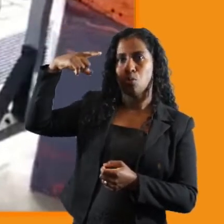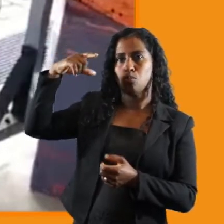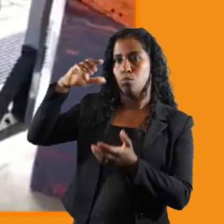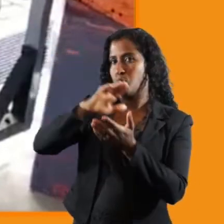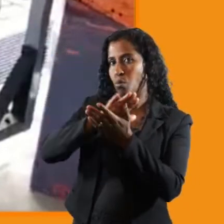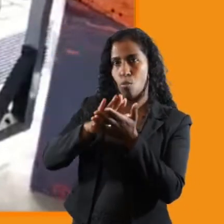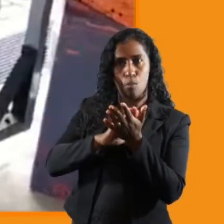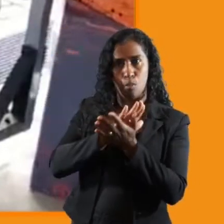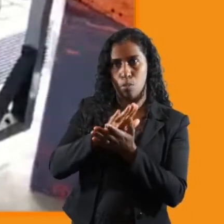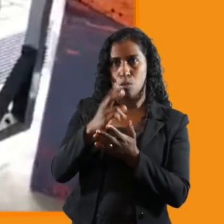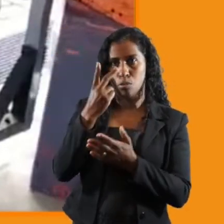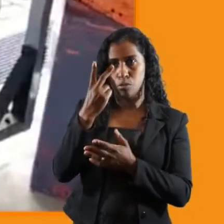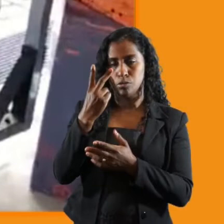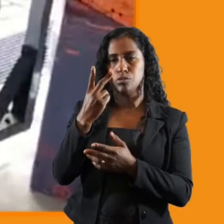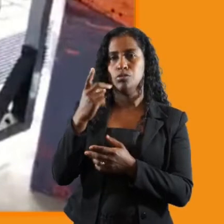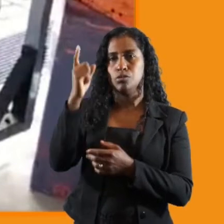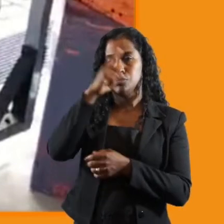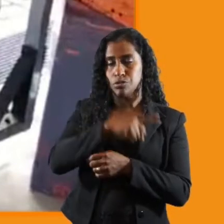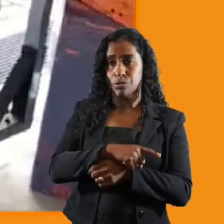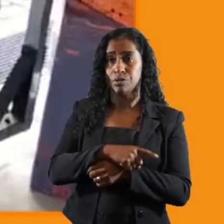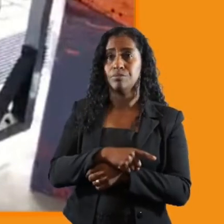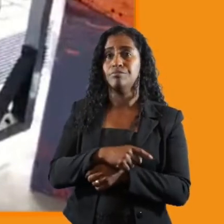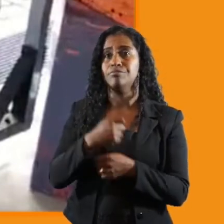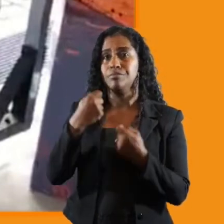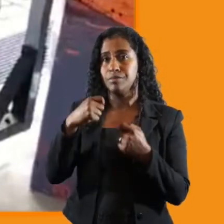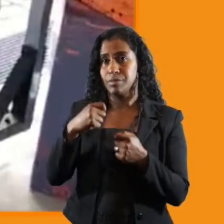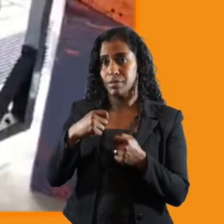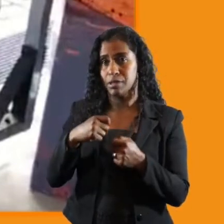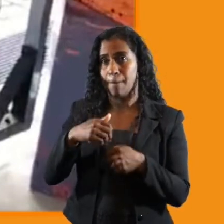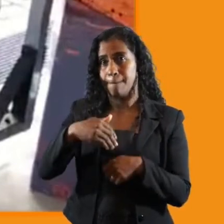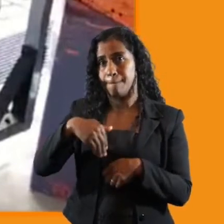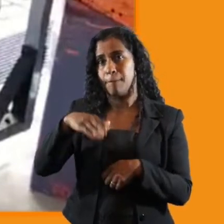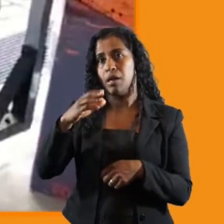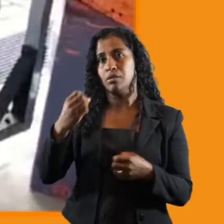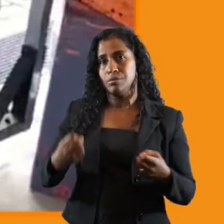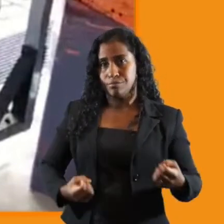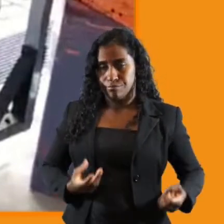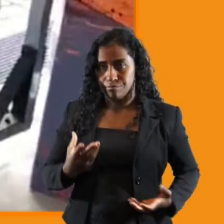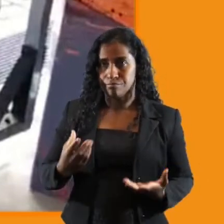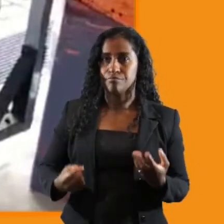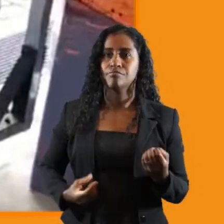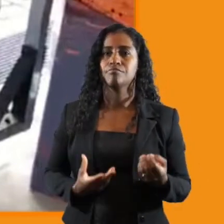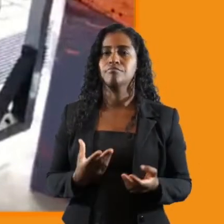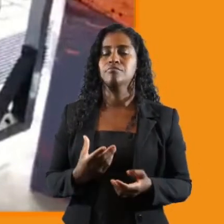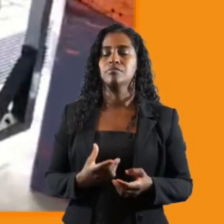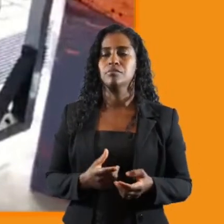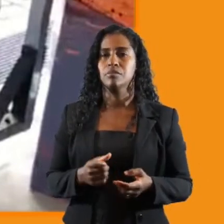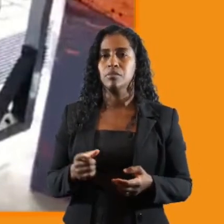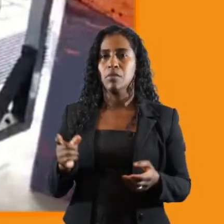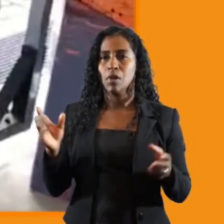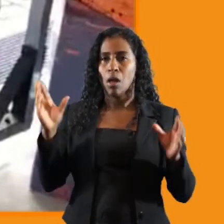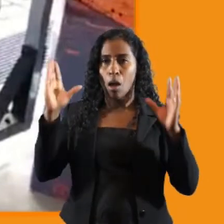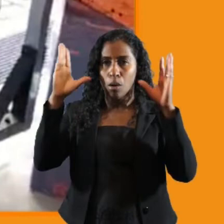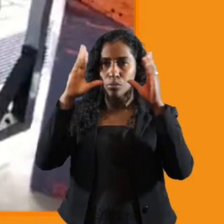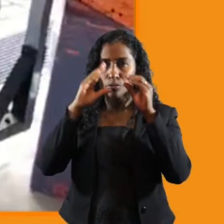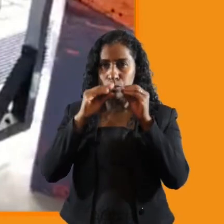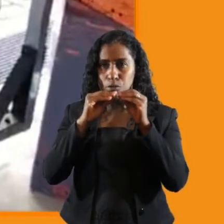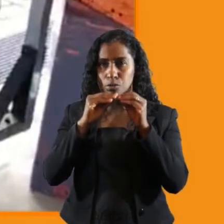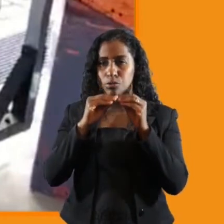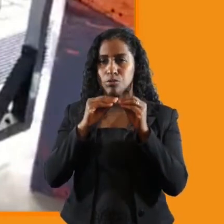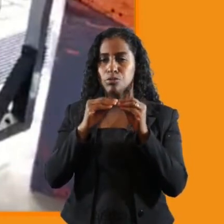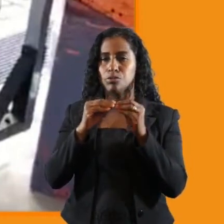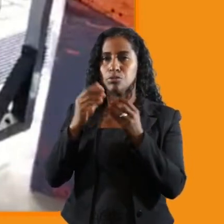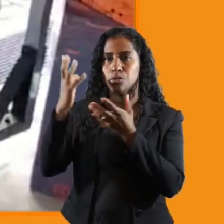a questão aí de iluminar ou gerar energia no período noturno, isso realmente não vai rolar. Eu produzo de